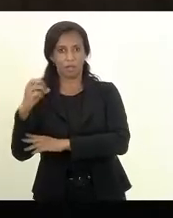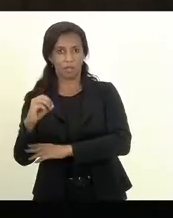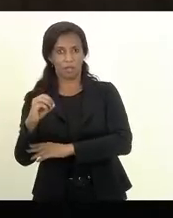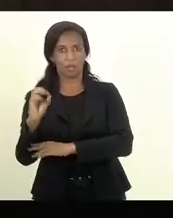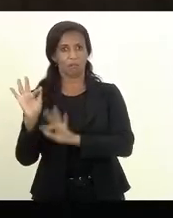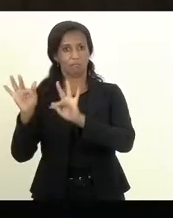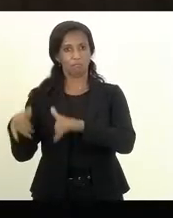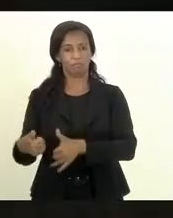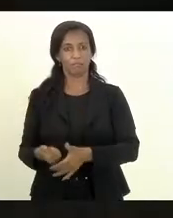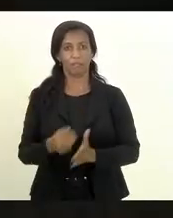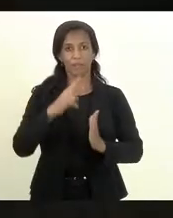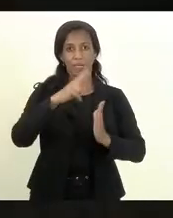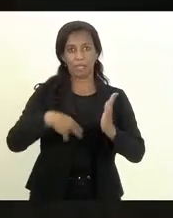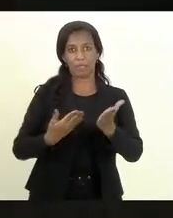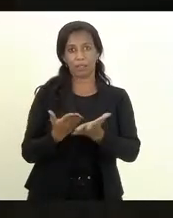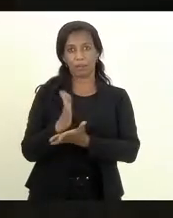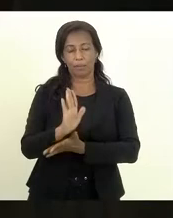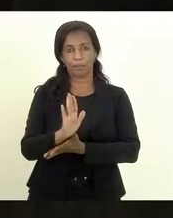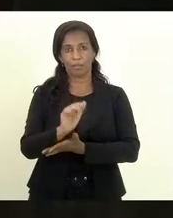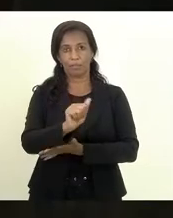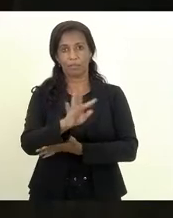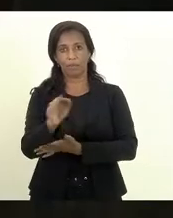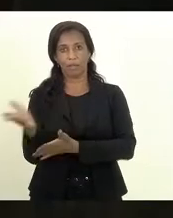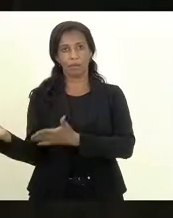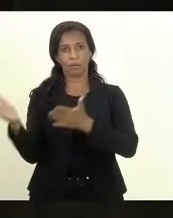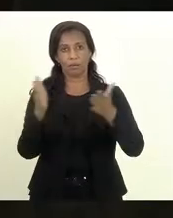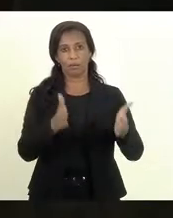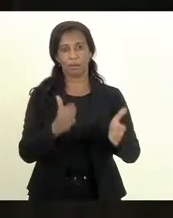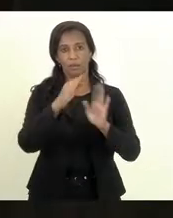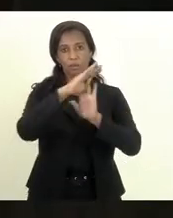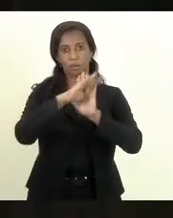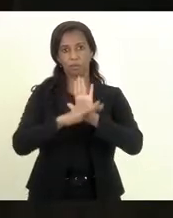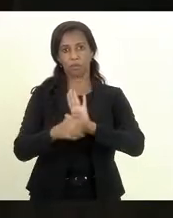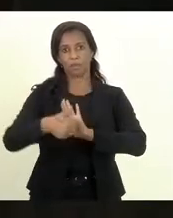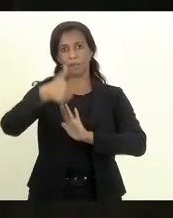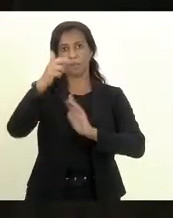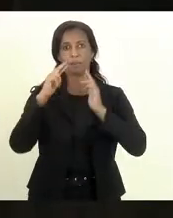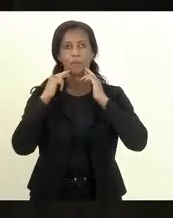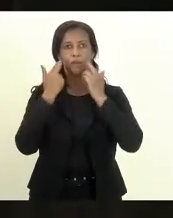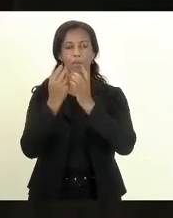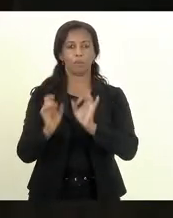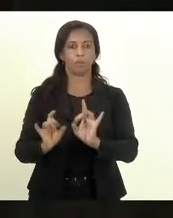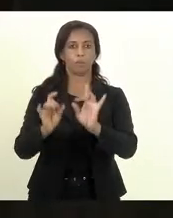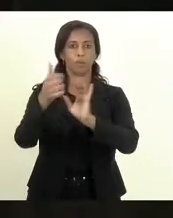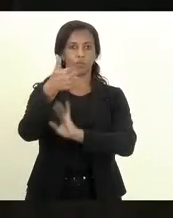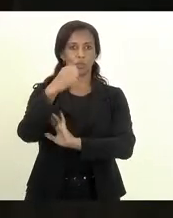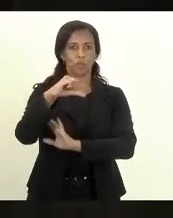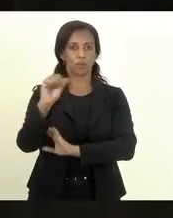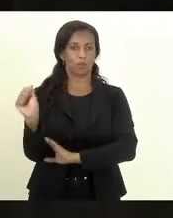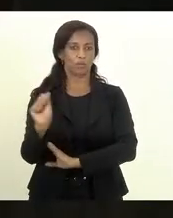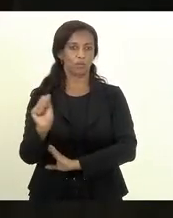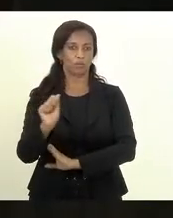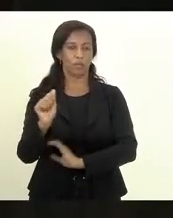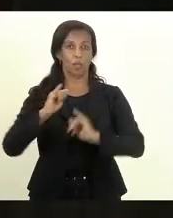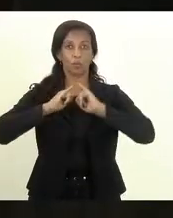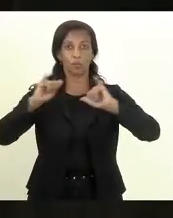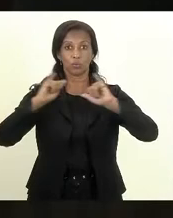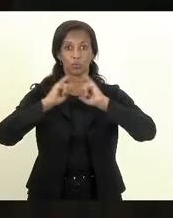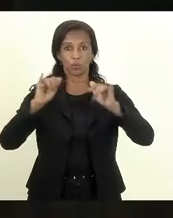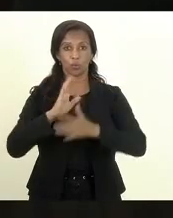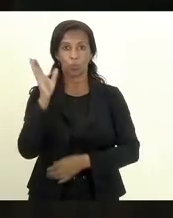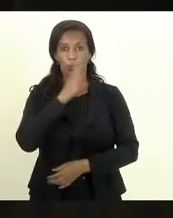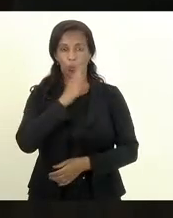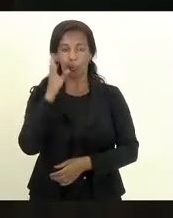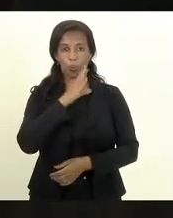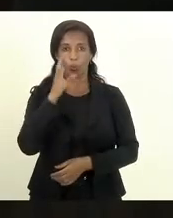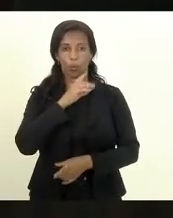minutos. Lida e aprovada a ata, passa-se a ordem da primeira sessão extraordinária do dia 19 de agosto. Anuncio, em